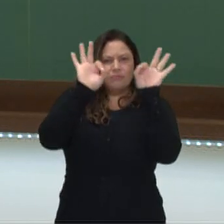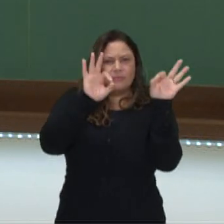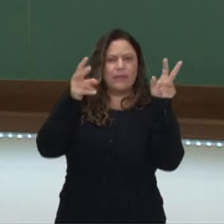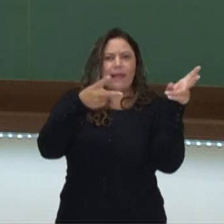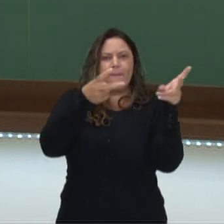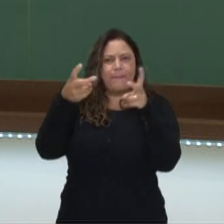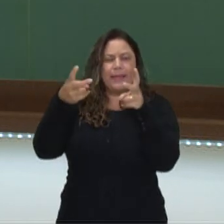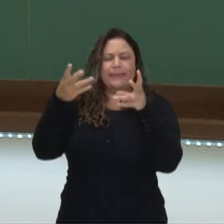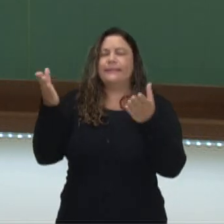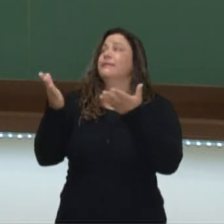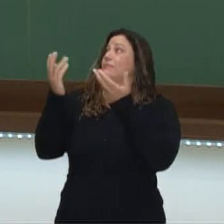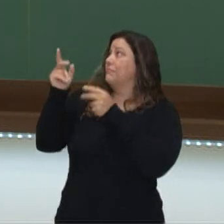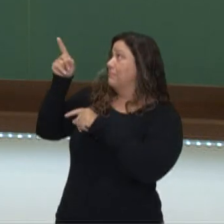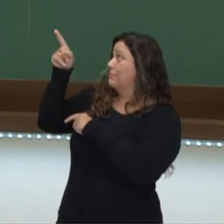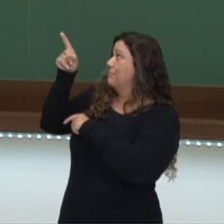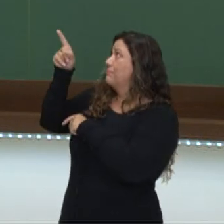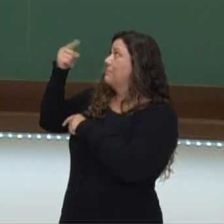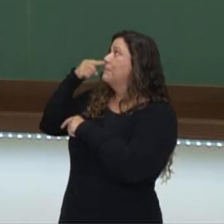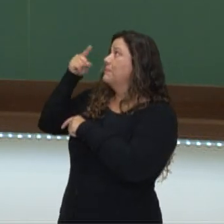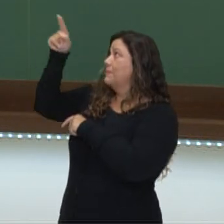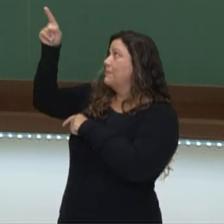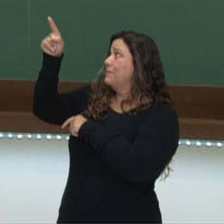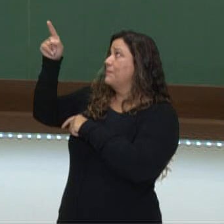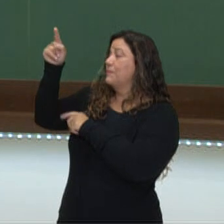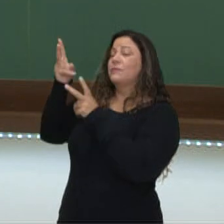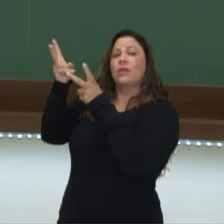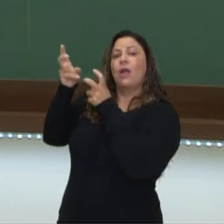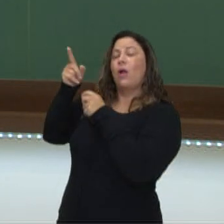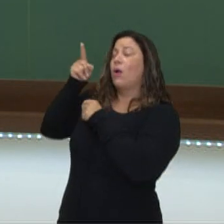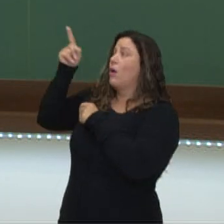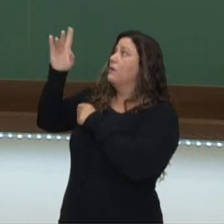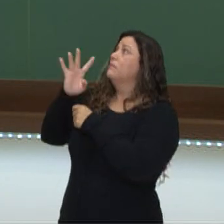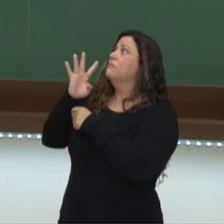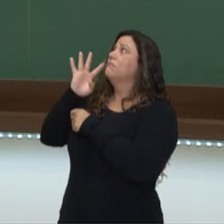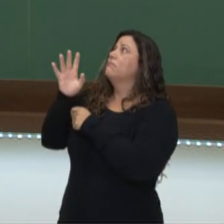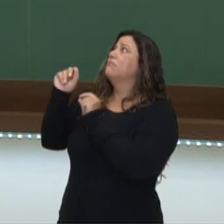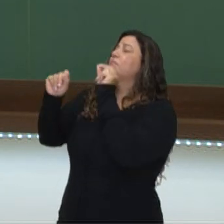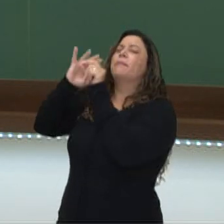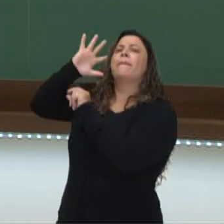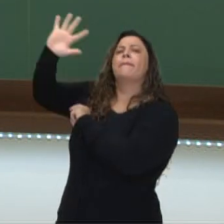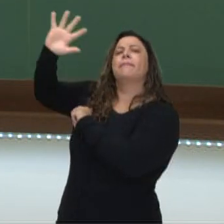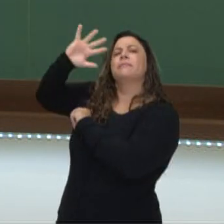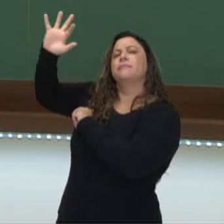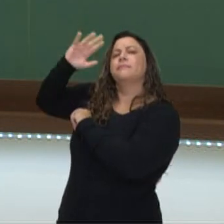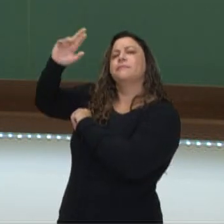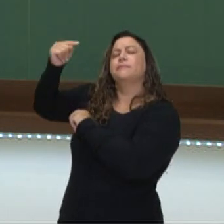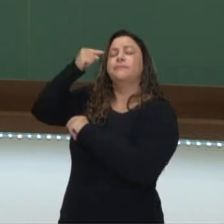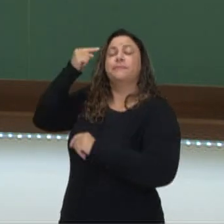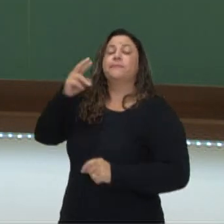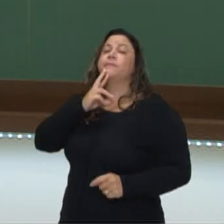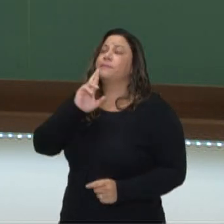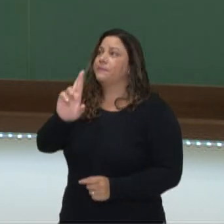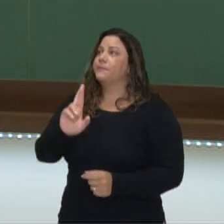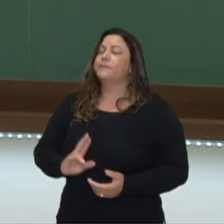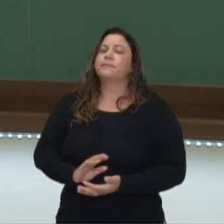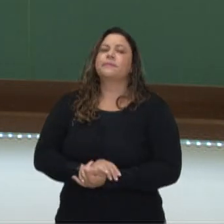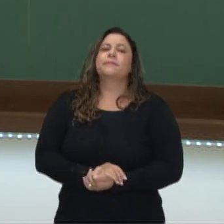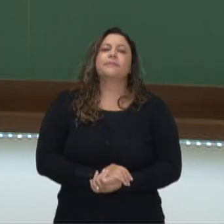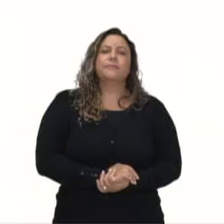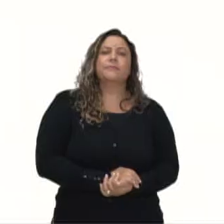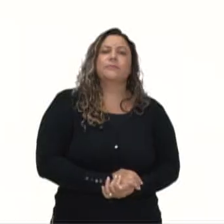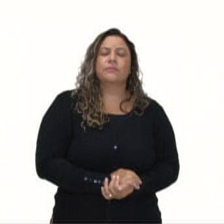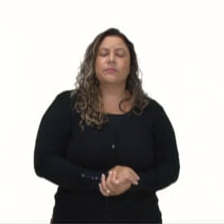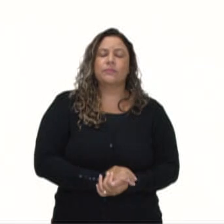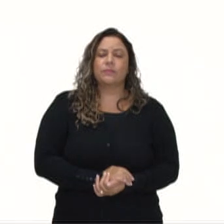juntos, para que você possa fazer essa resposta, pensar sobre essa resposta. O que a gente consegue ver